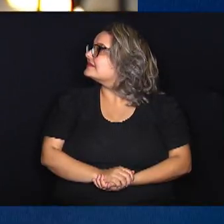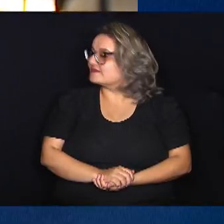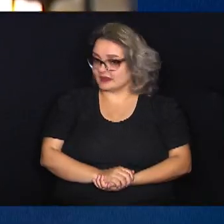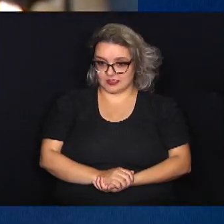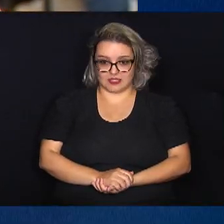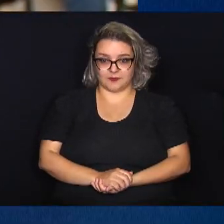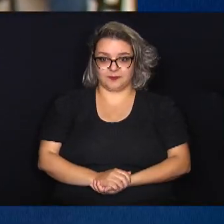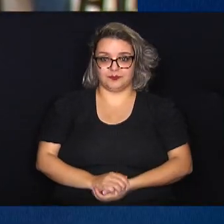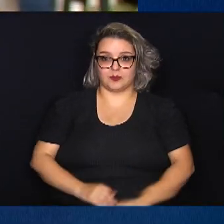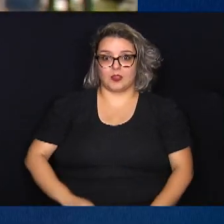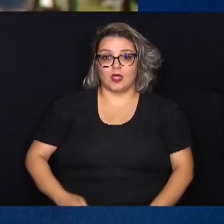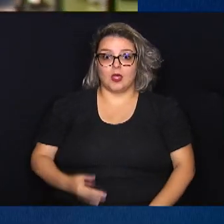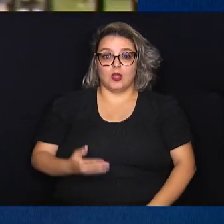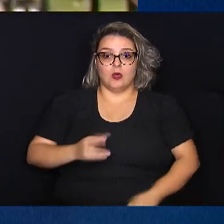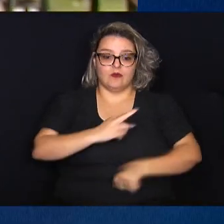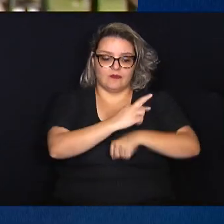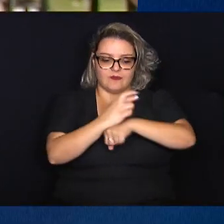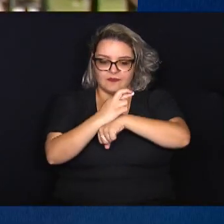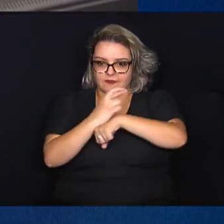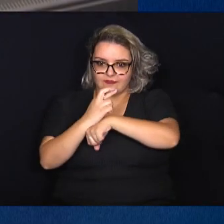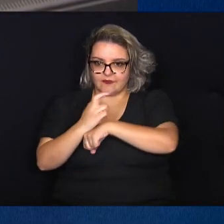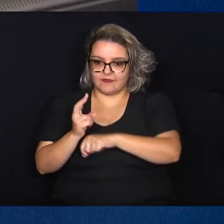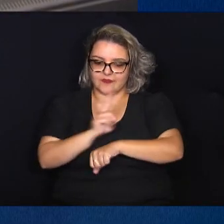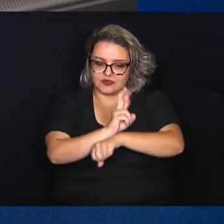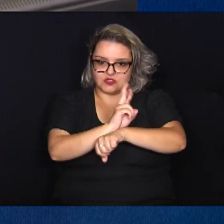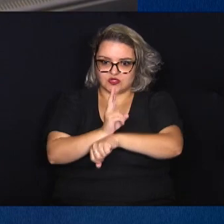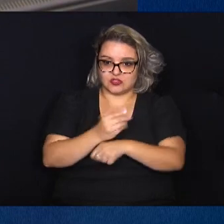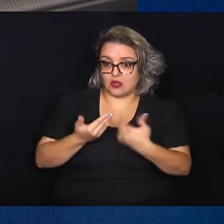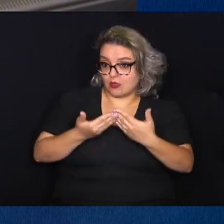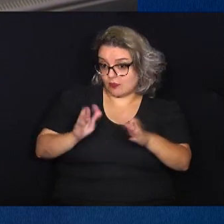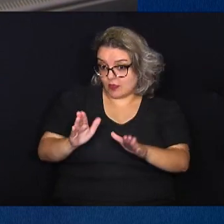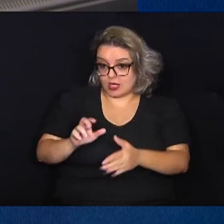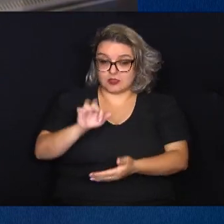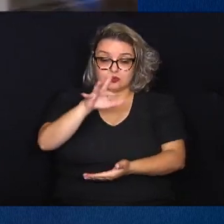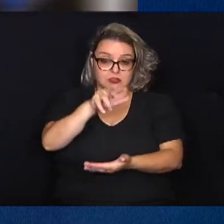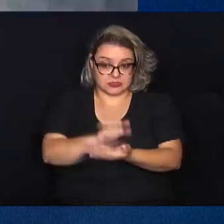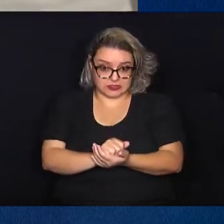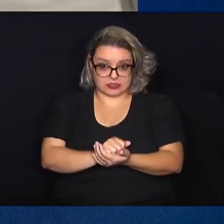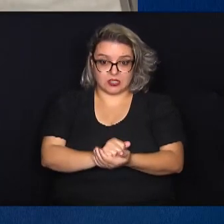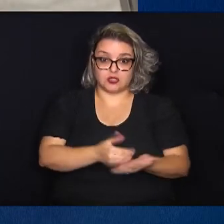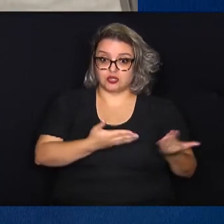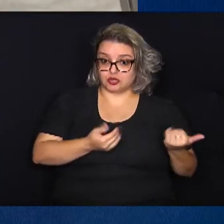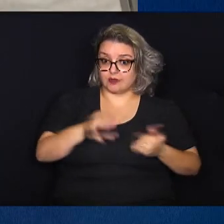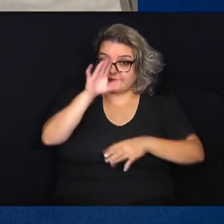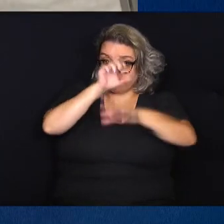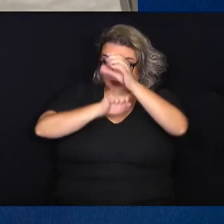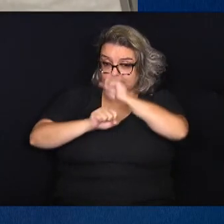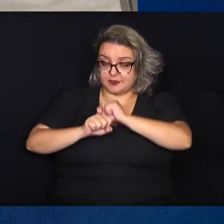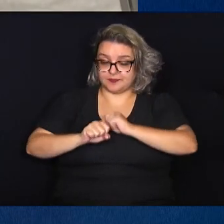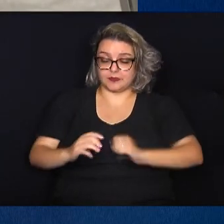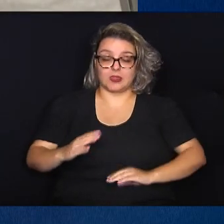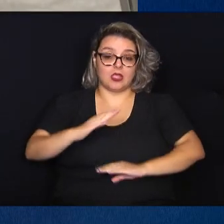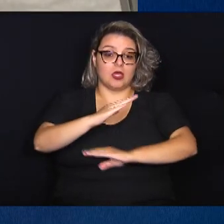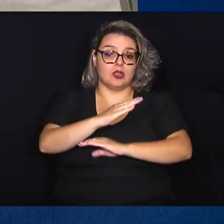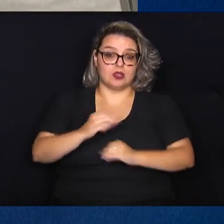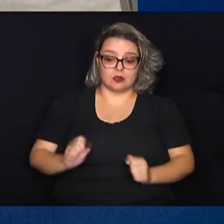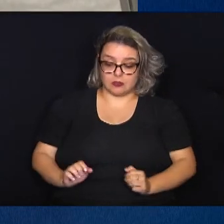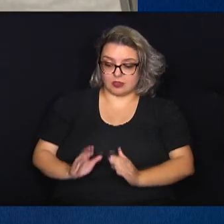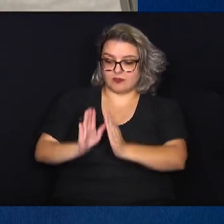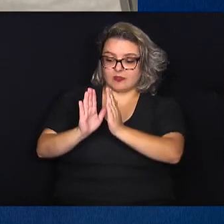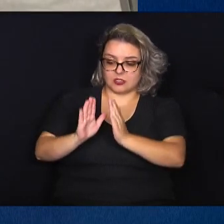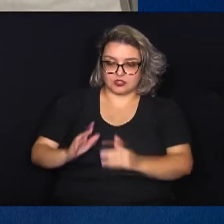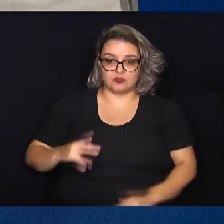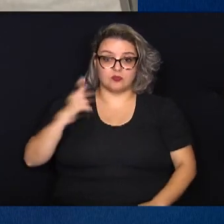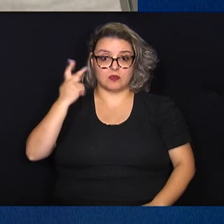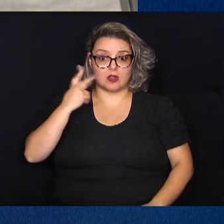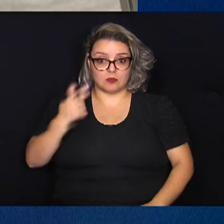Patrulheiros de Campinas está com inscrições abertas para o programa Jovem Aprendiz. Câmara instala frente parlamentar